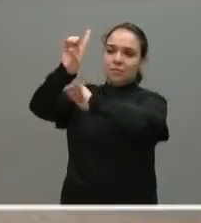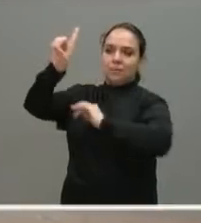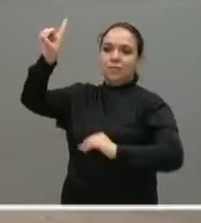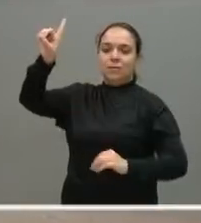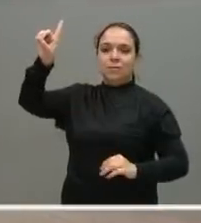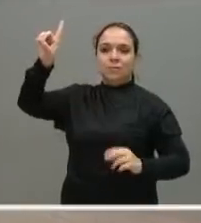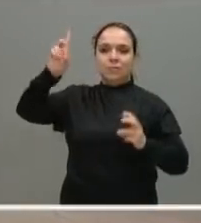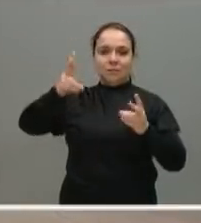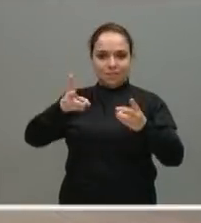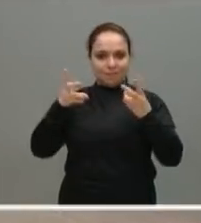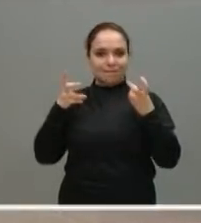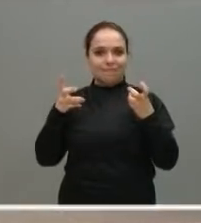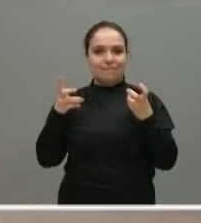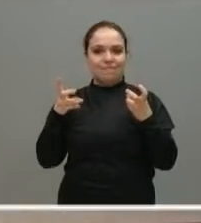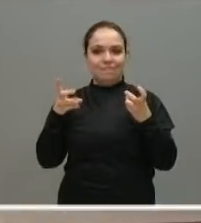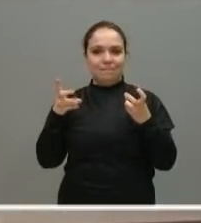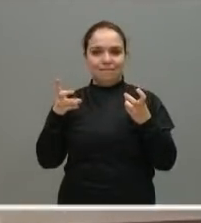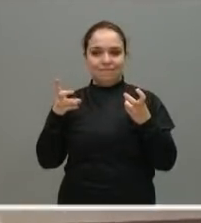Escutou?